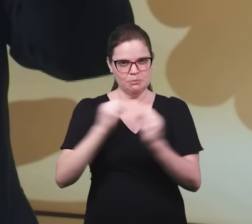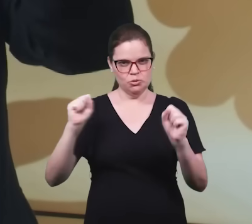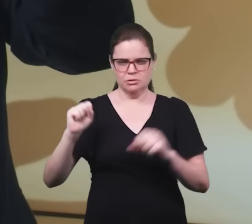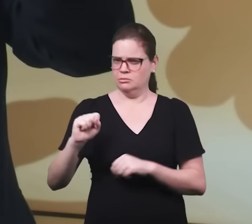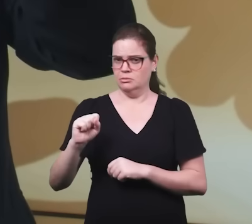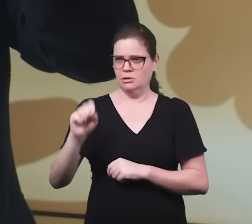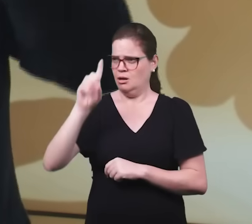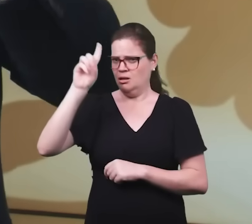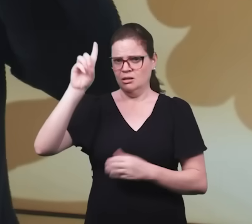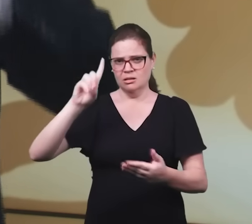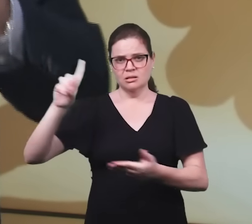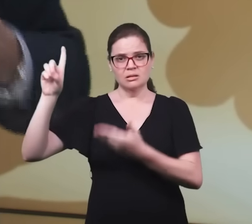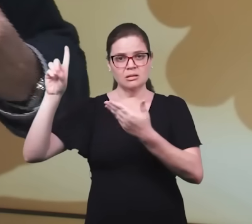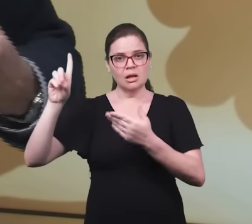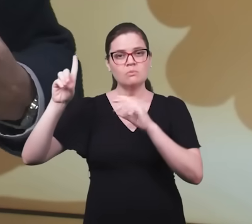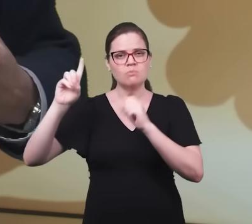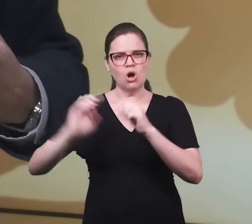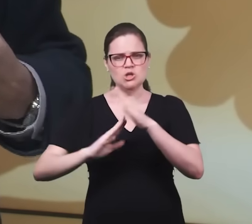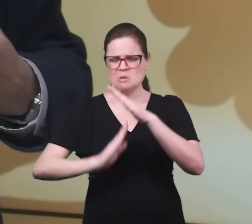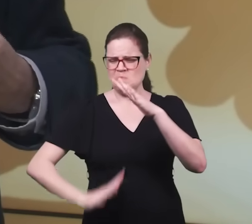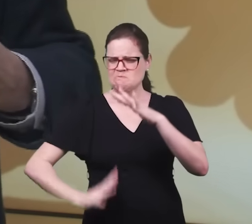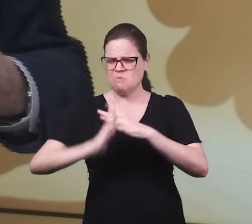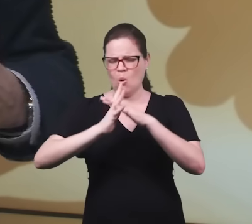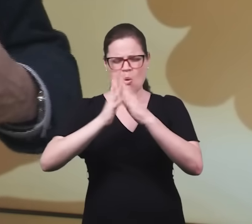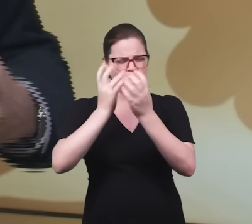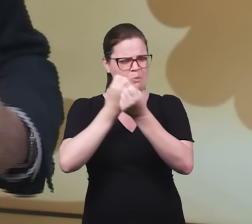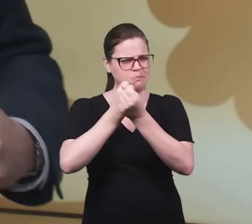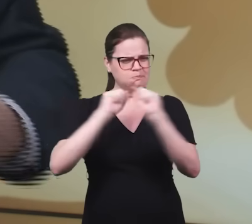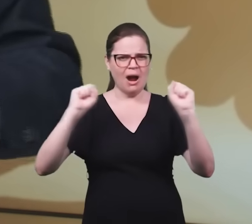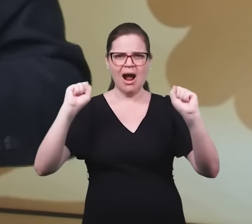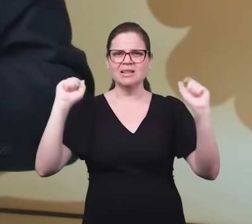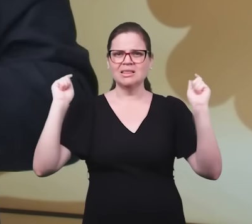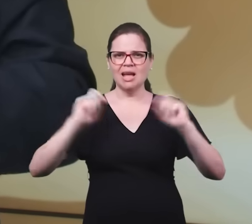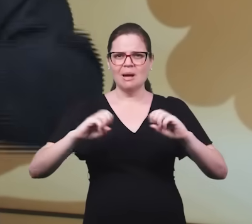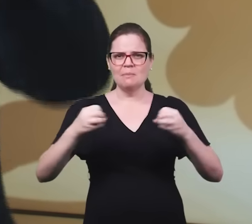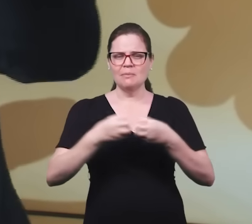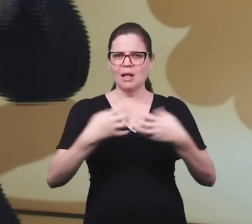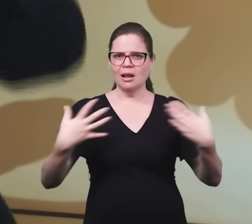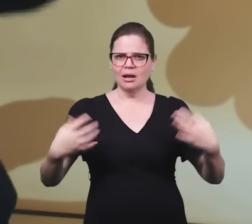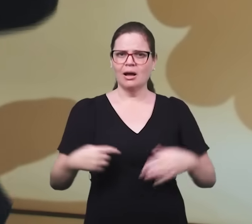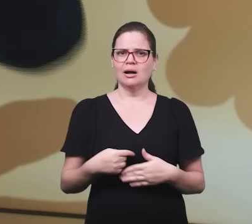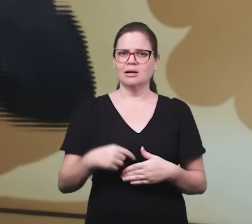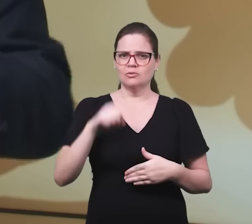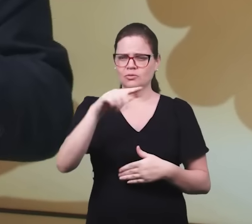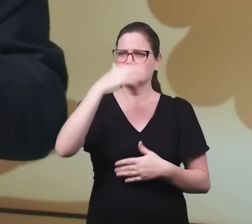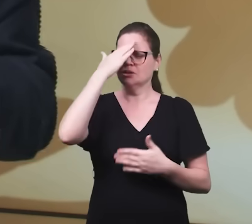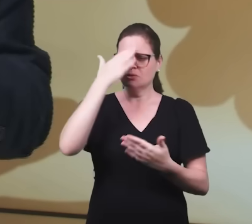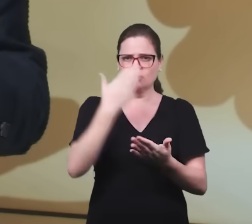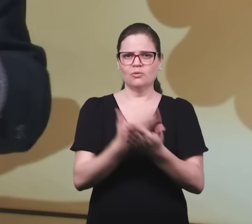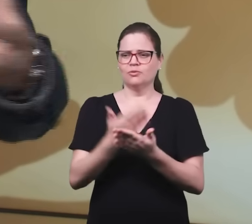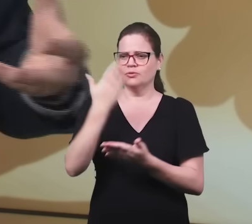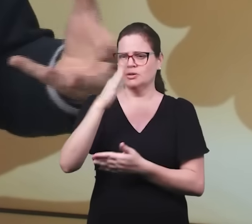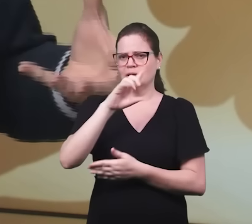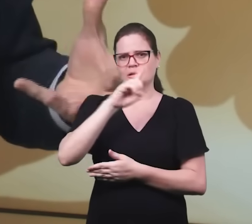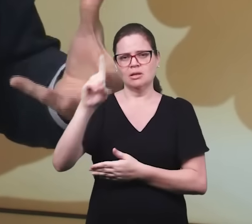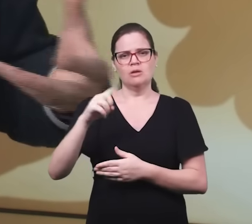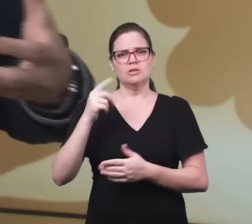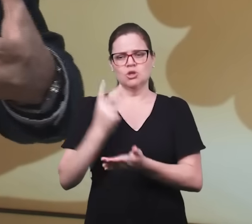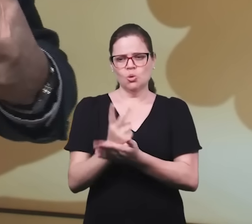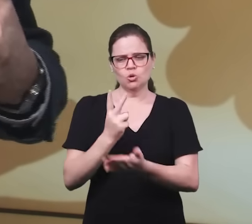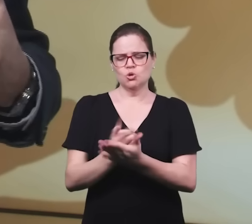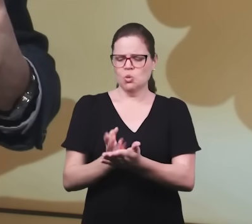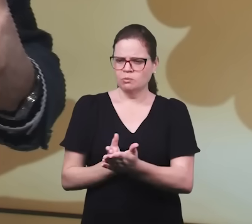Que haja no seu coração a fé, que te impulsione a caminhar, a lutar em nome de Jesus. E alguém pode